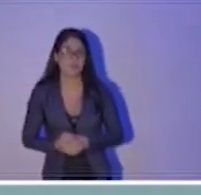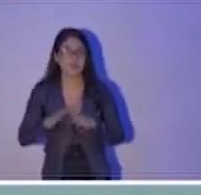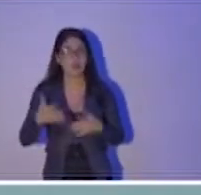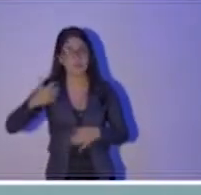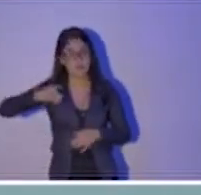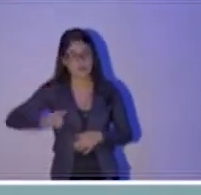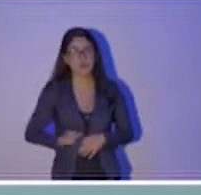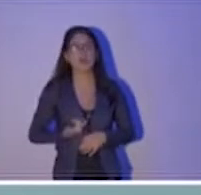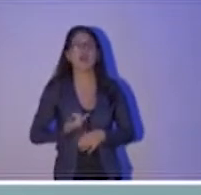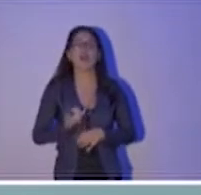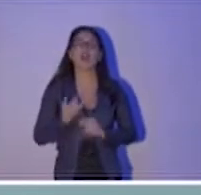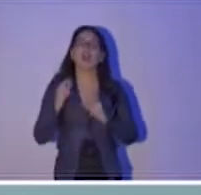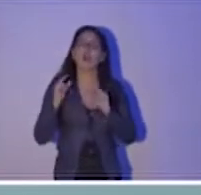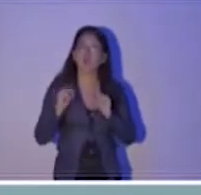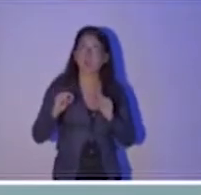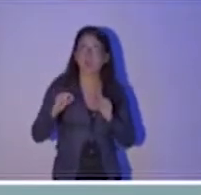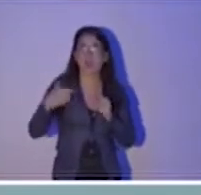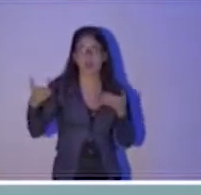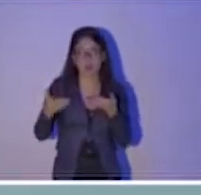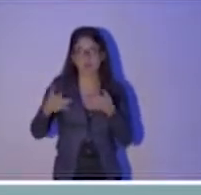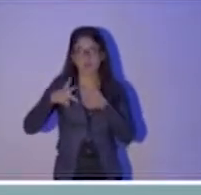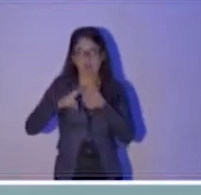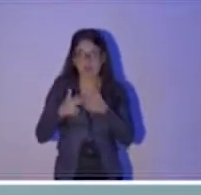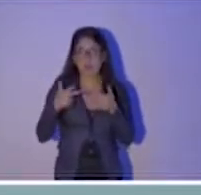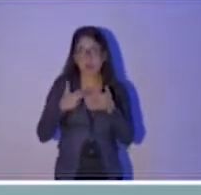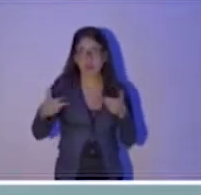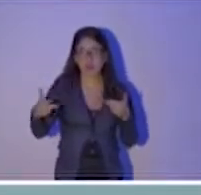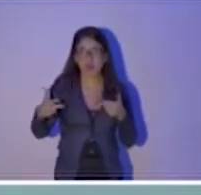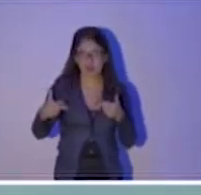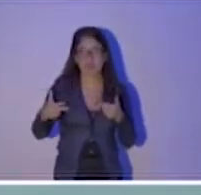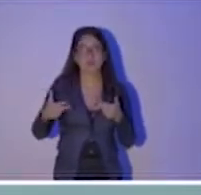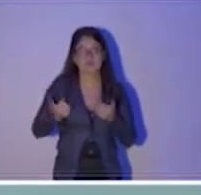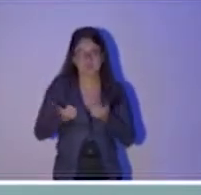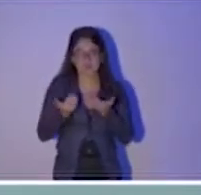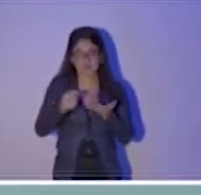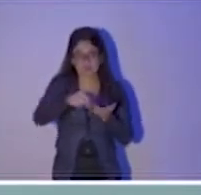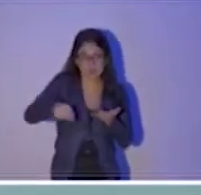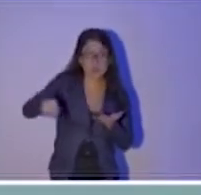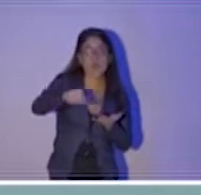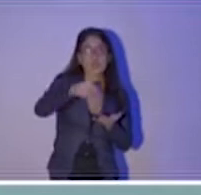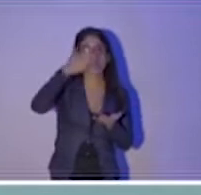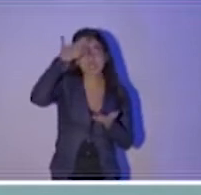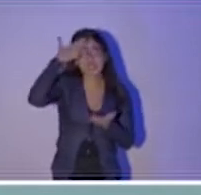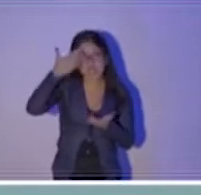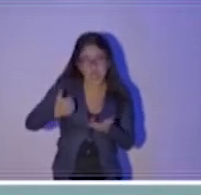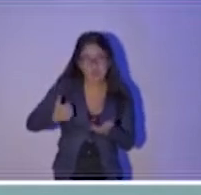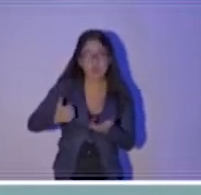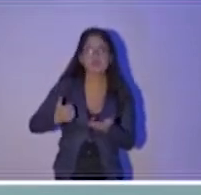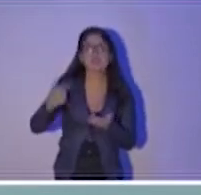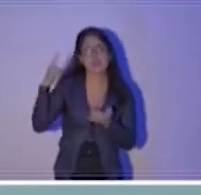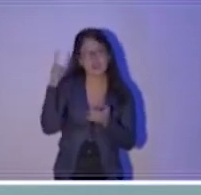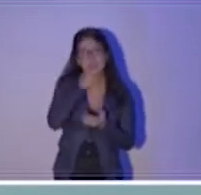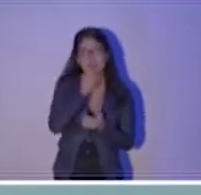aqui, sabendo de toda a complexidade que tem, mas não perdendo um minuto para entender melhor como